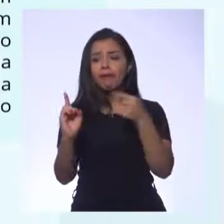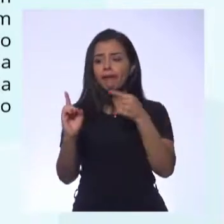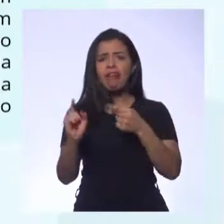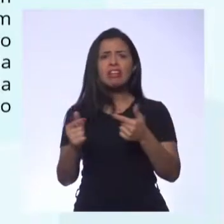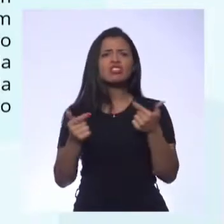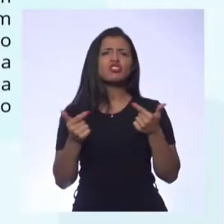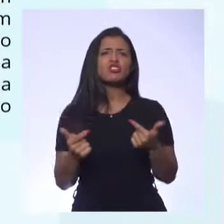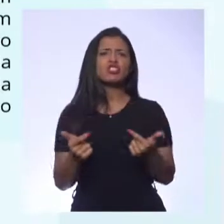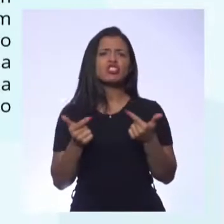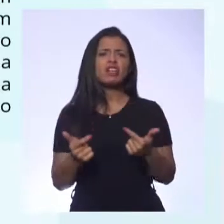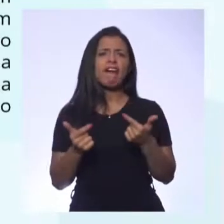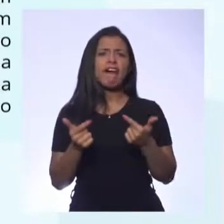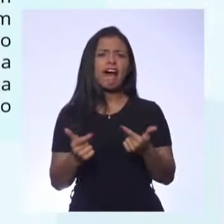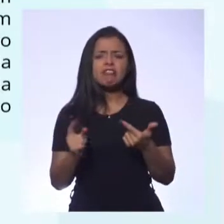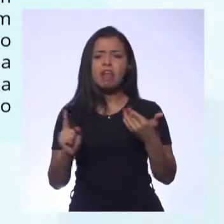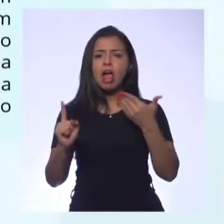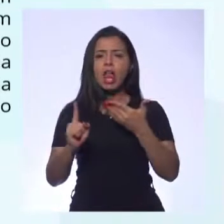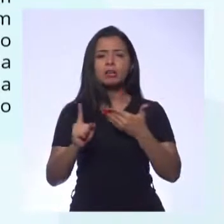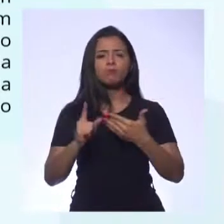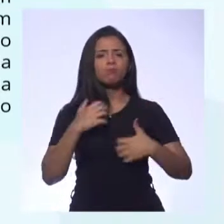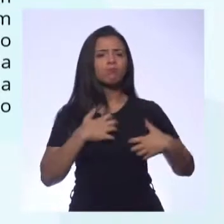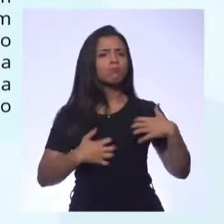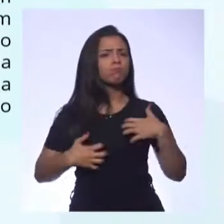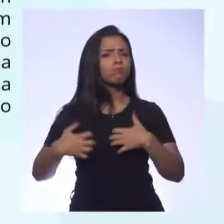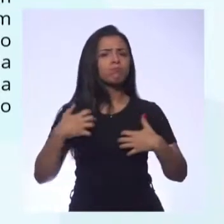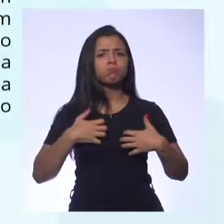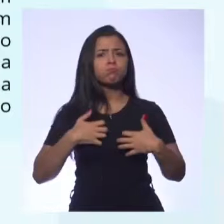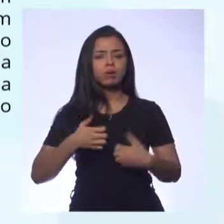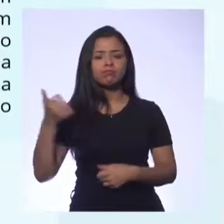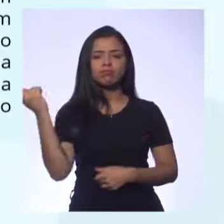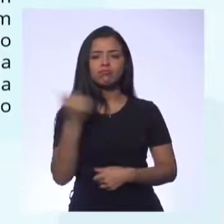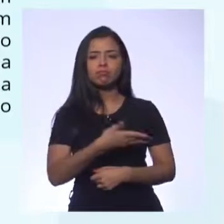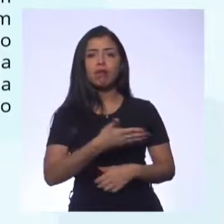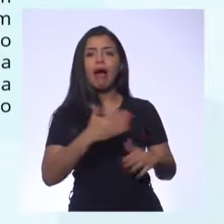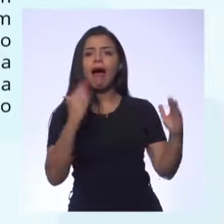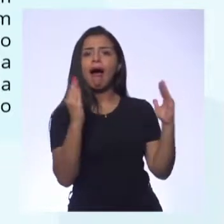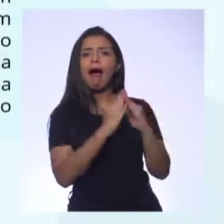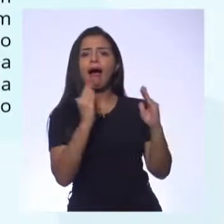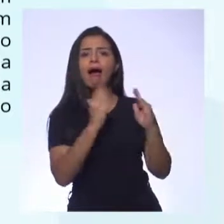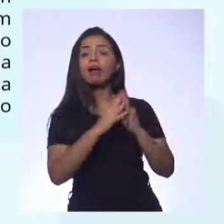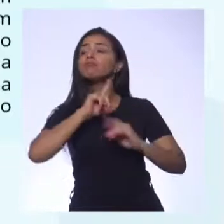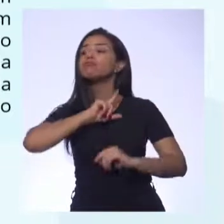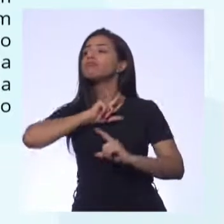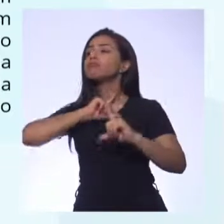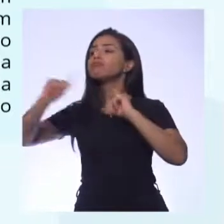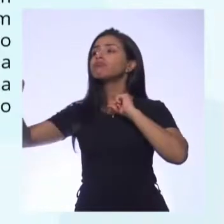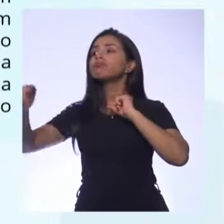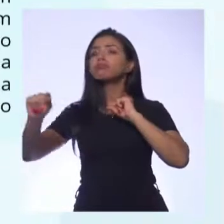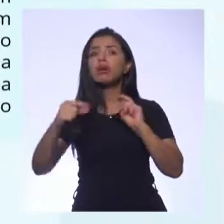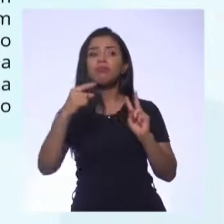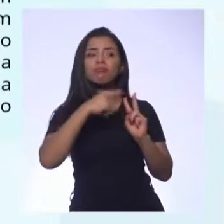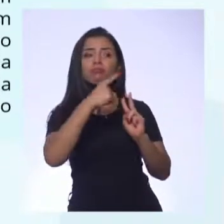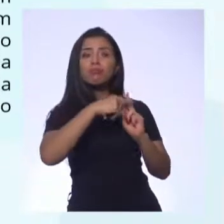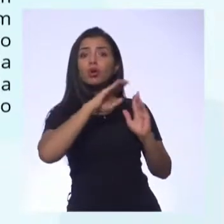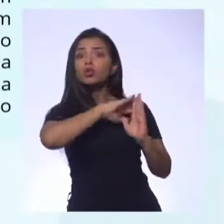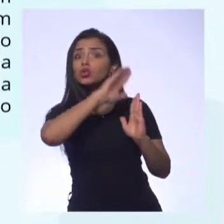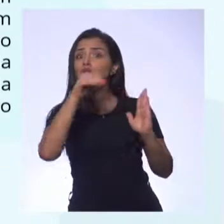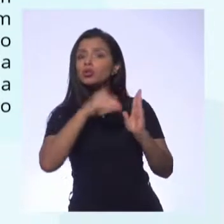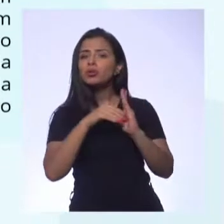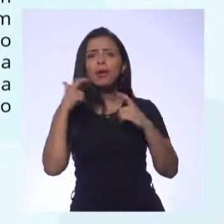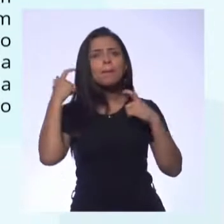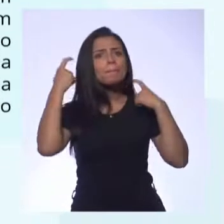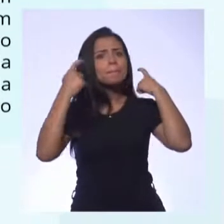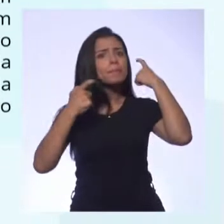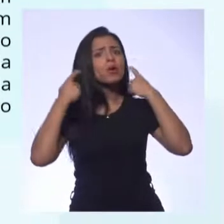chata, resolvem sair de casa sem avisar ninguém, deixando todos, de alguma forma, preocupados com